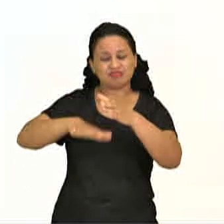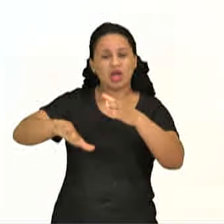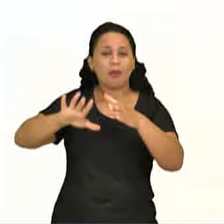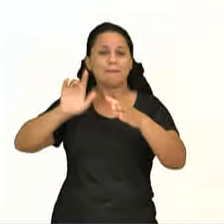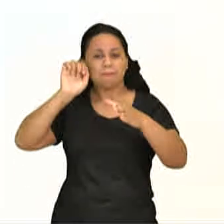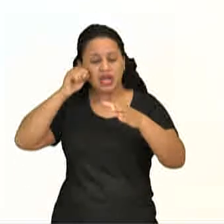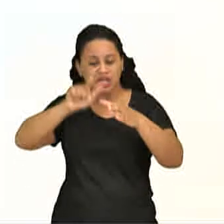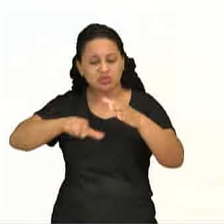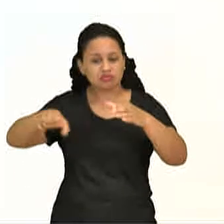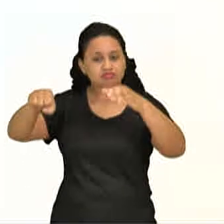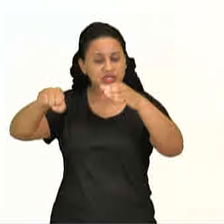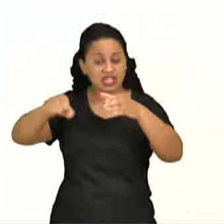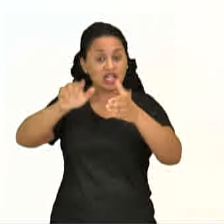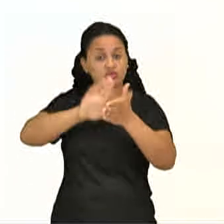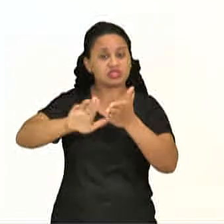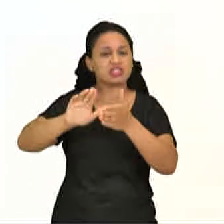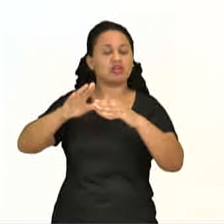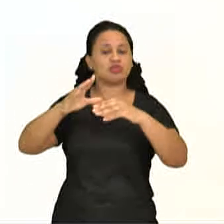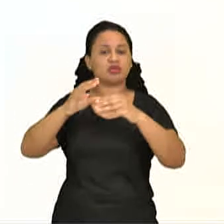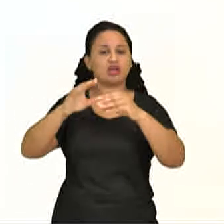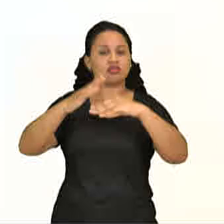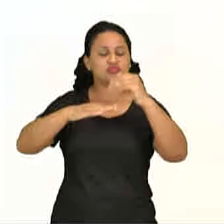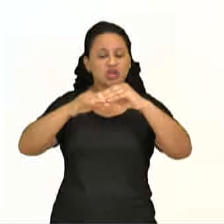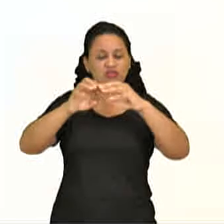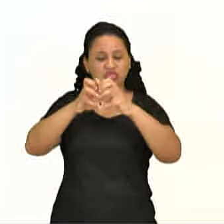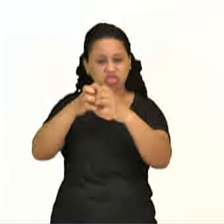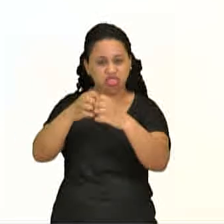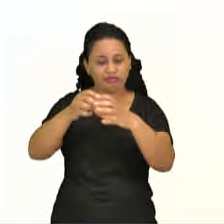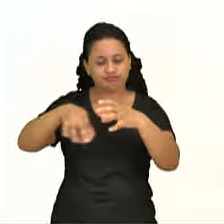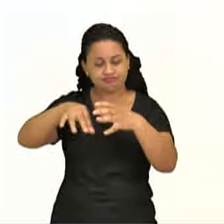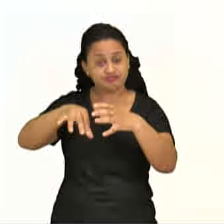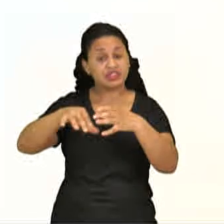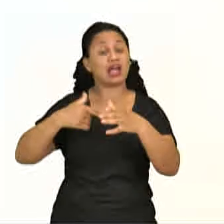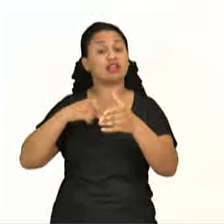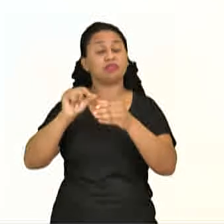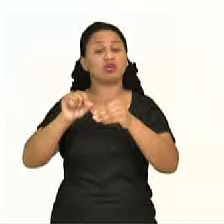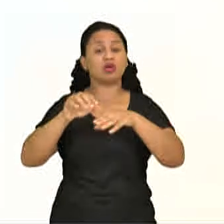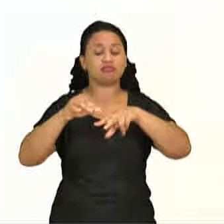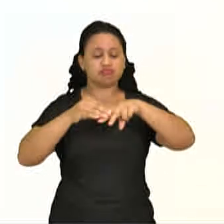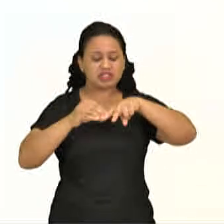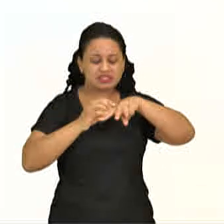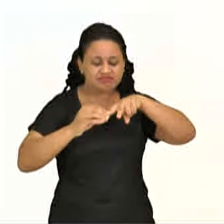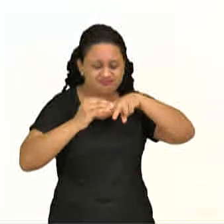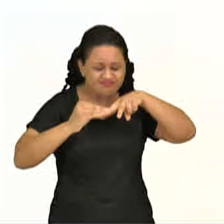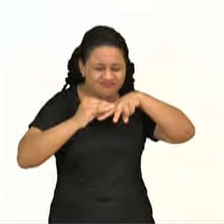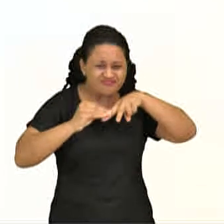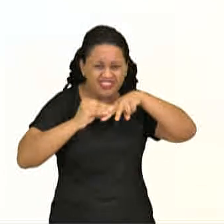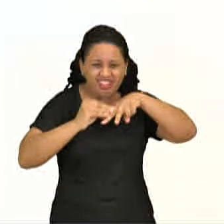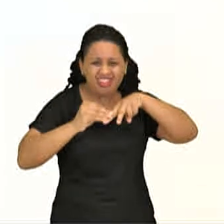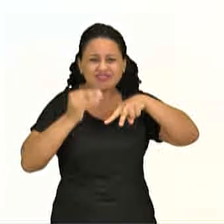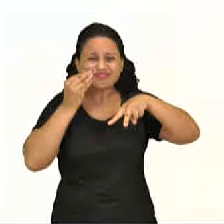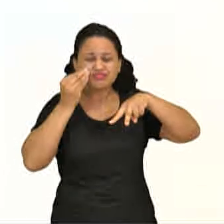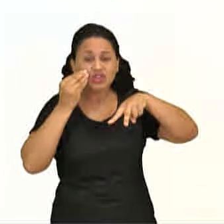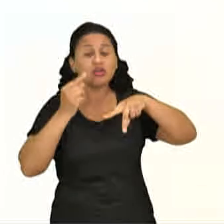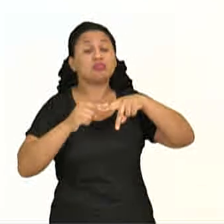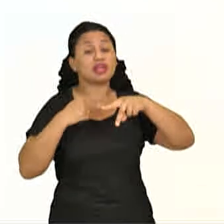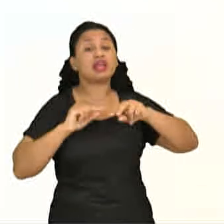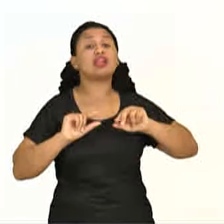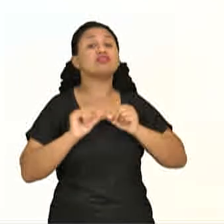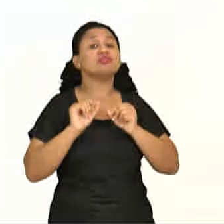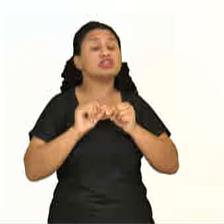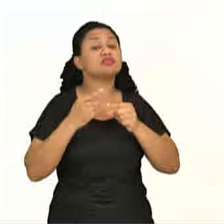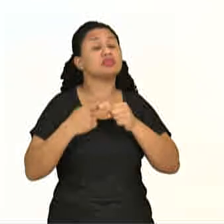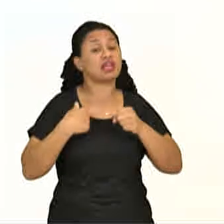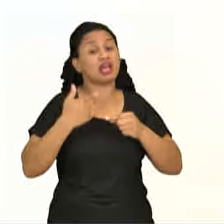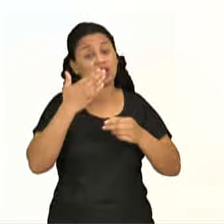pó de tijolos triturados, a personagem passou a substância na perna. Ela teve essa atitude porque acreditava que a